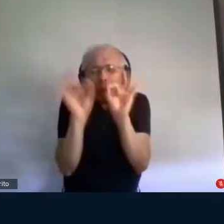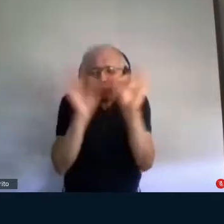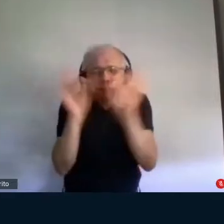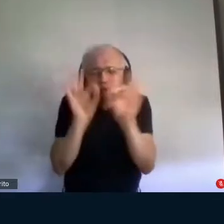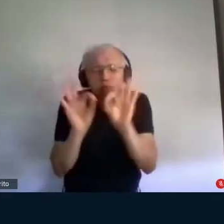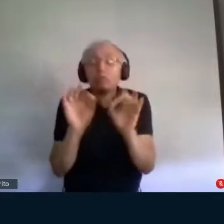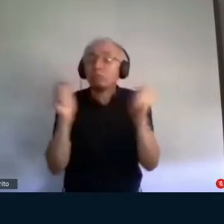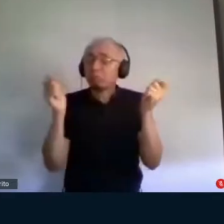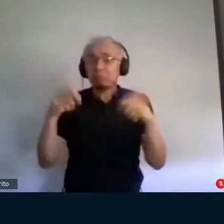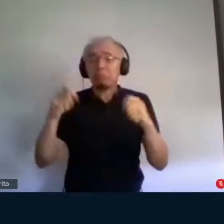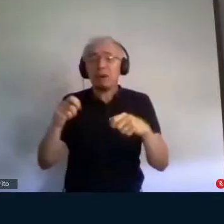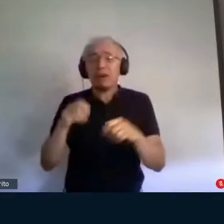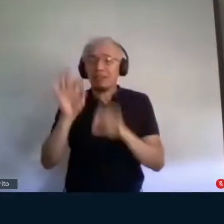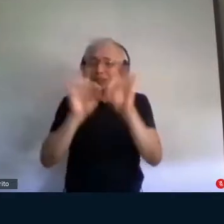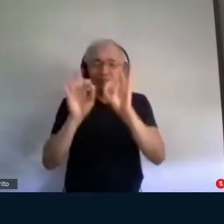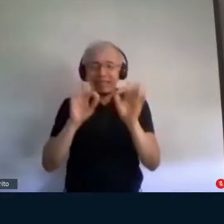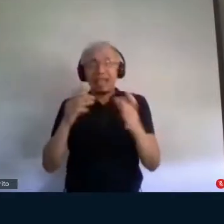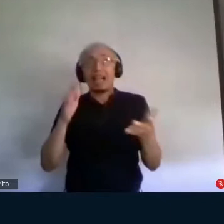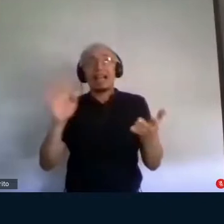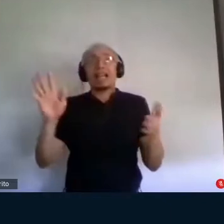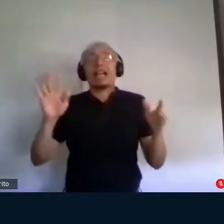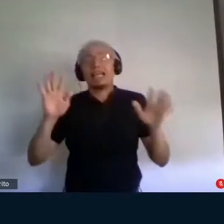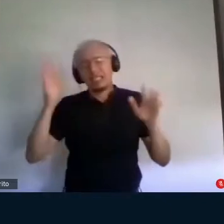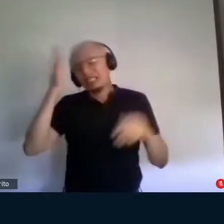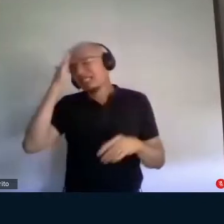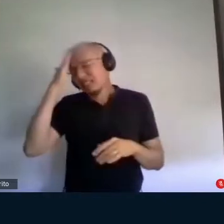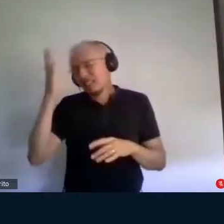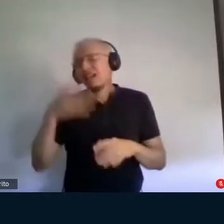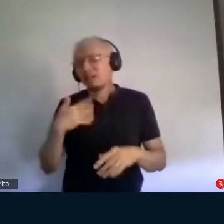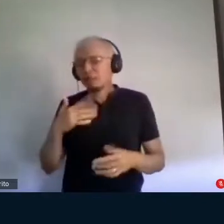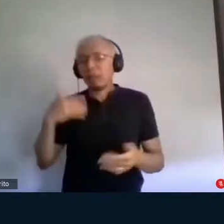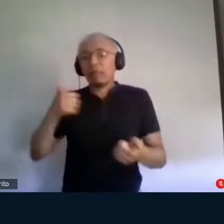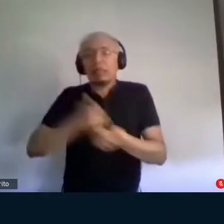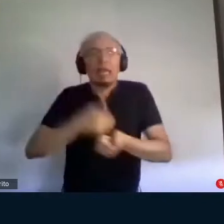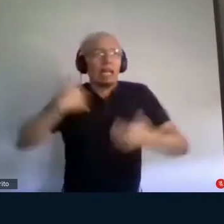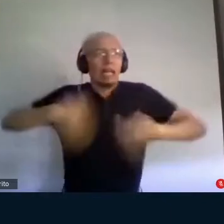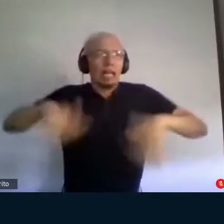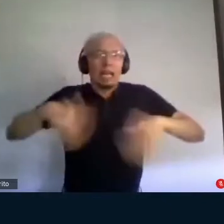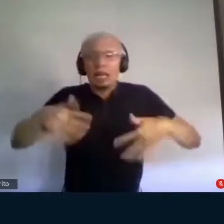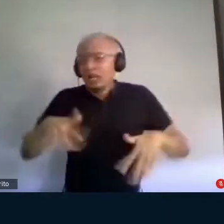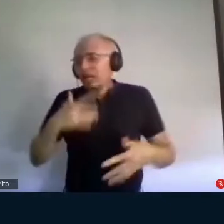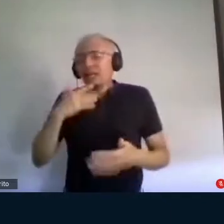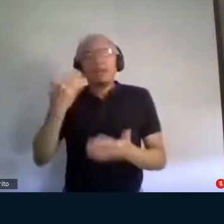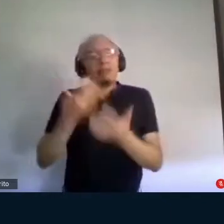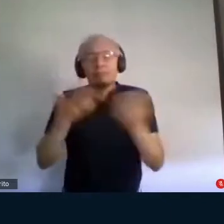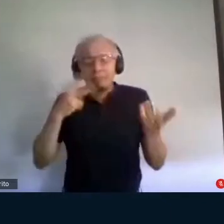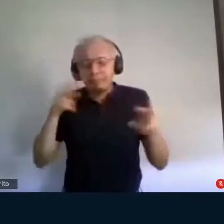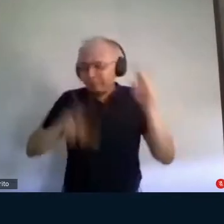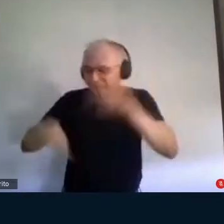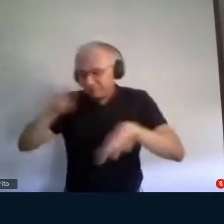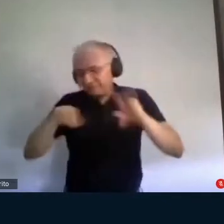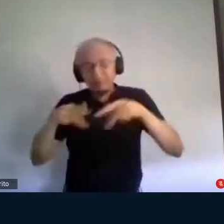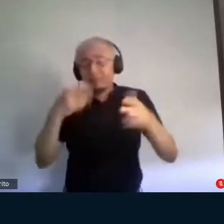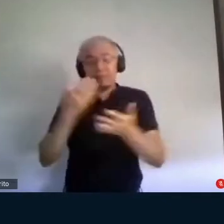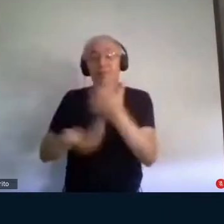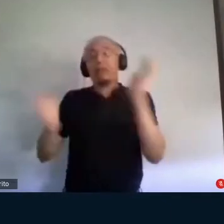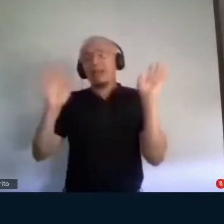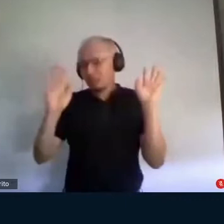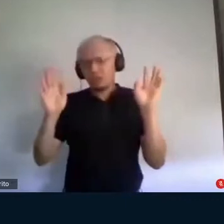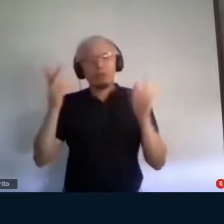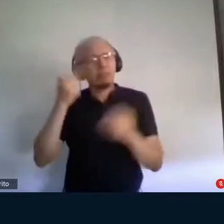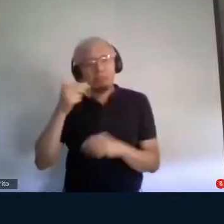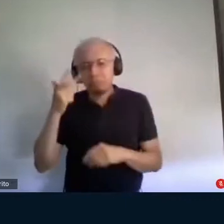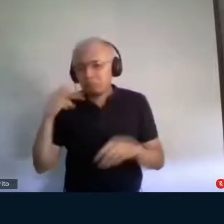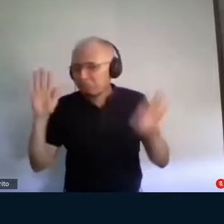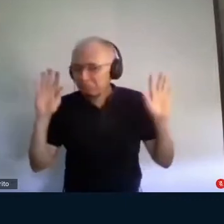questões de última hora que a gente acaba deixando passar, né, Lira? Principalmente quando a gente está muito focado em